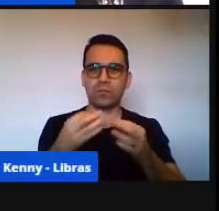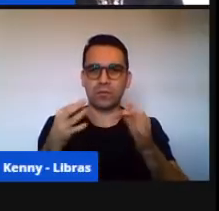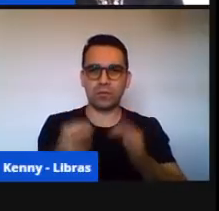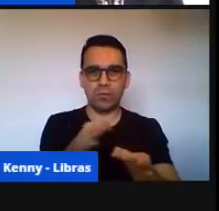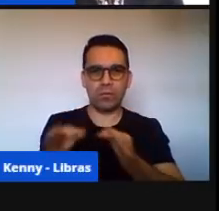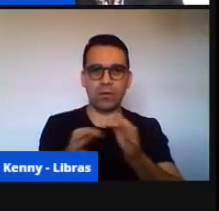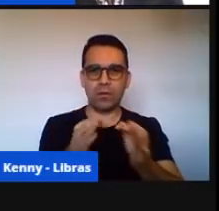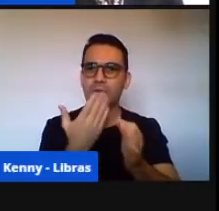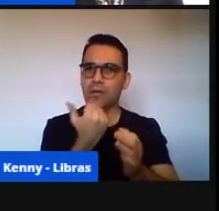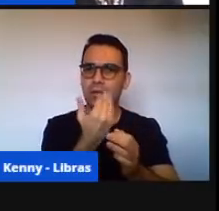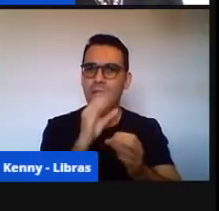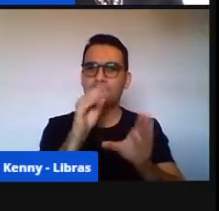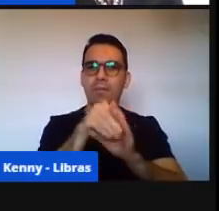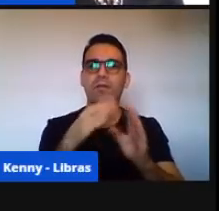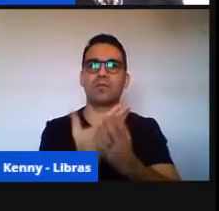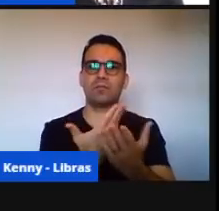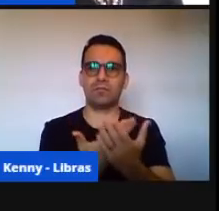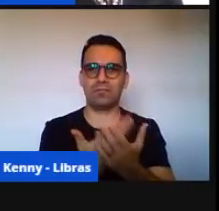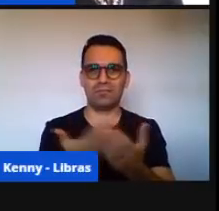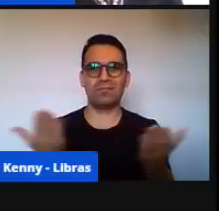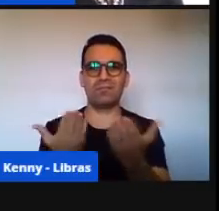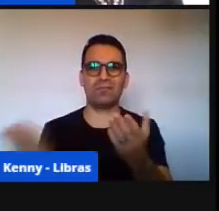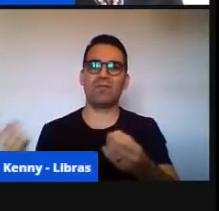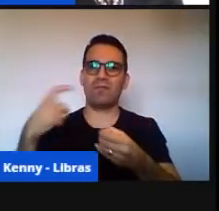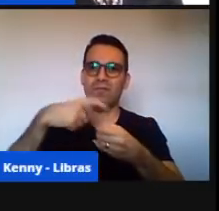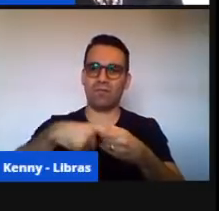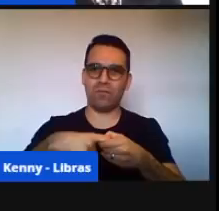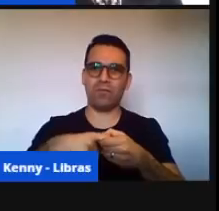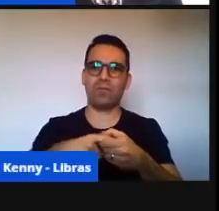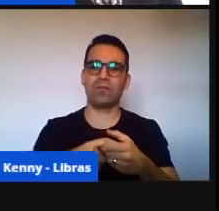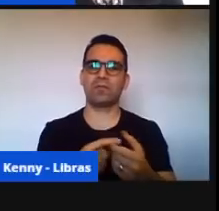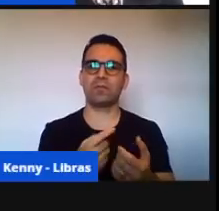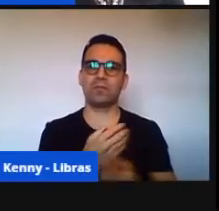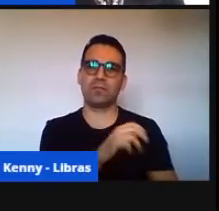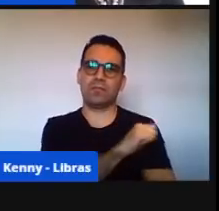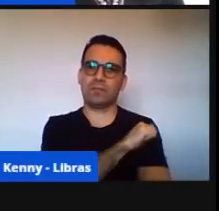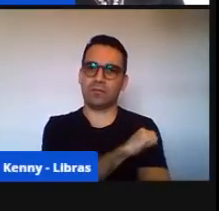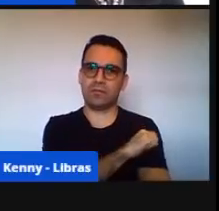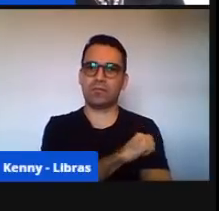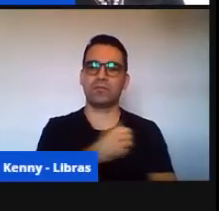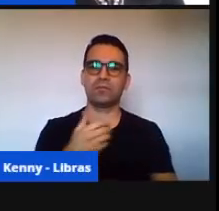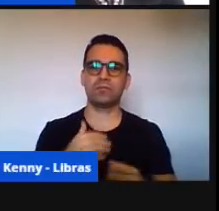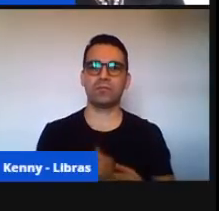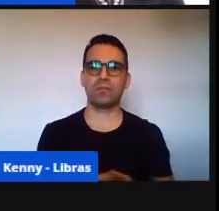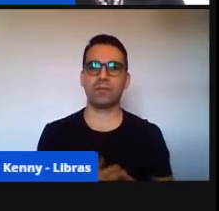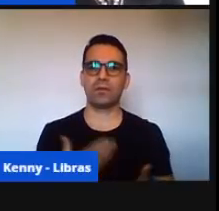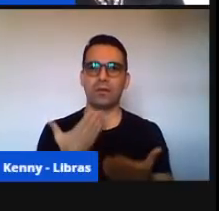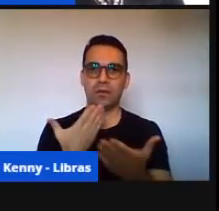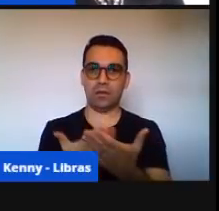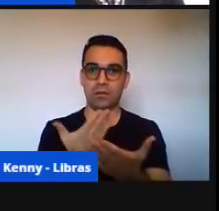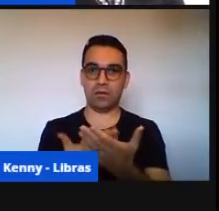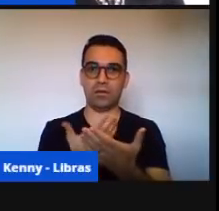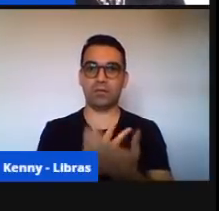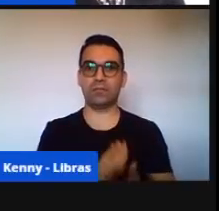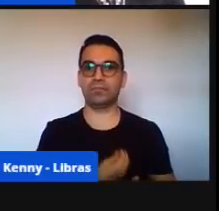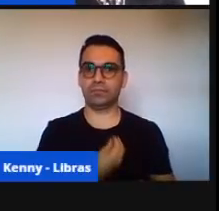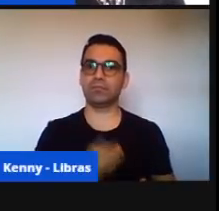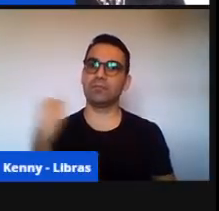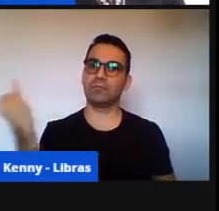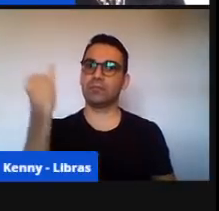nesse momento que a gente está voltando com os alunos às aulas presenciais, né, depois de tanto tempo, é importante essa